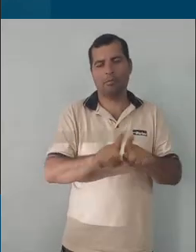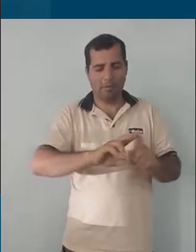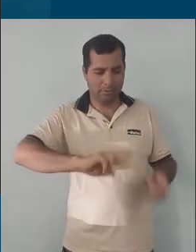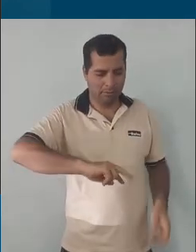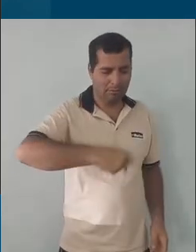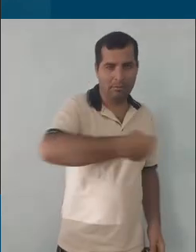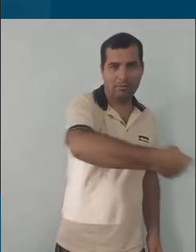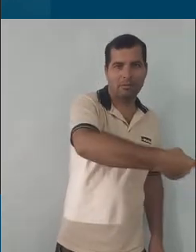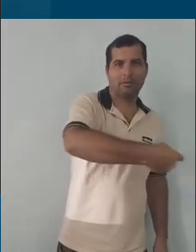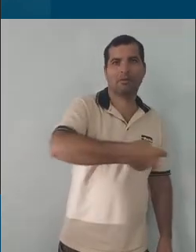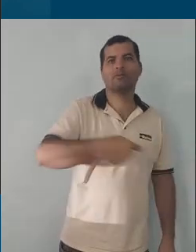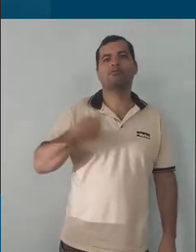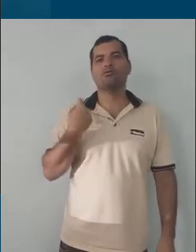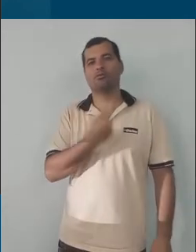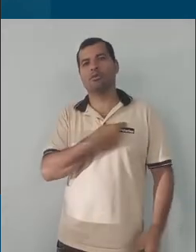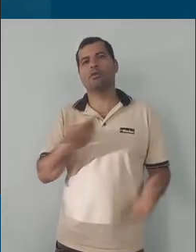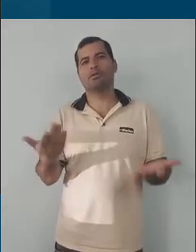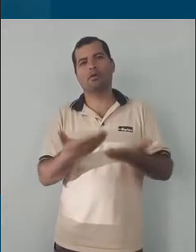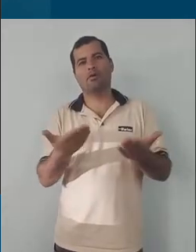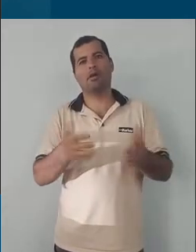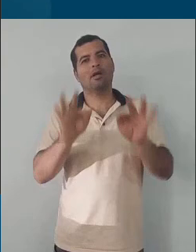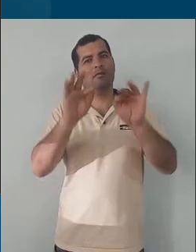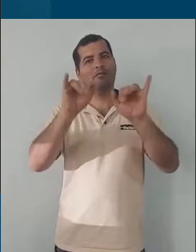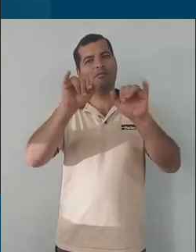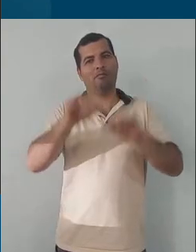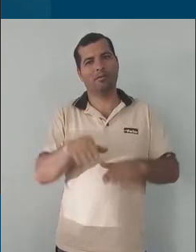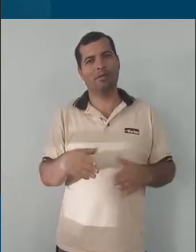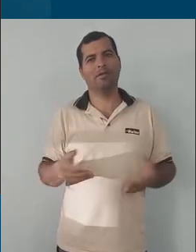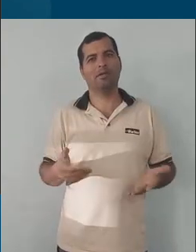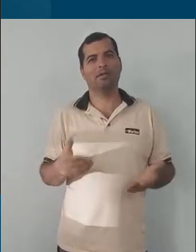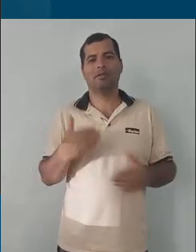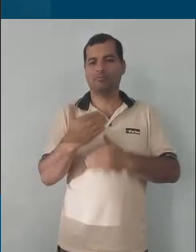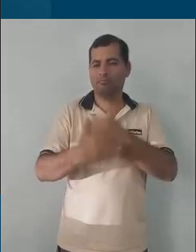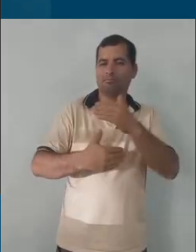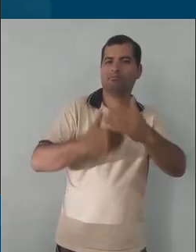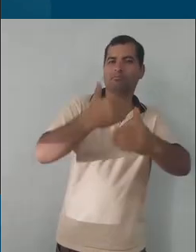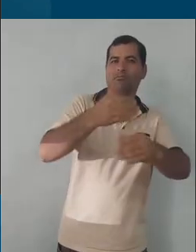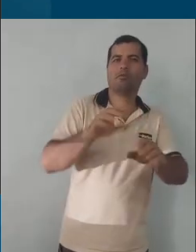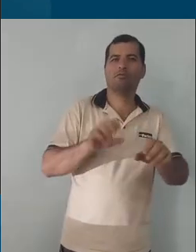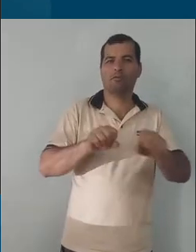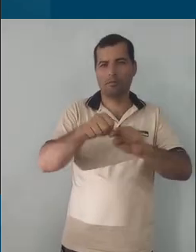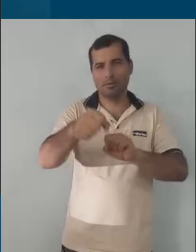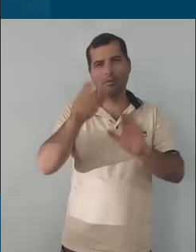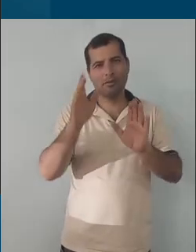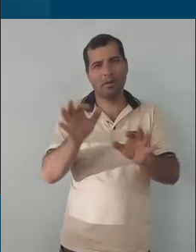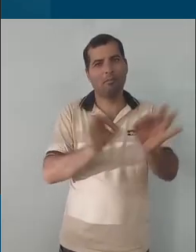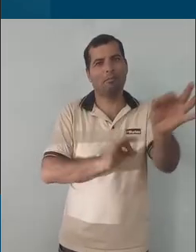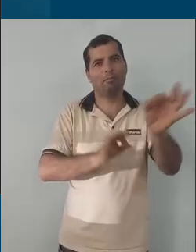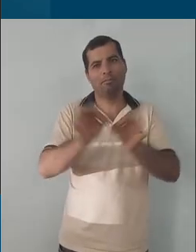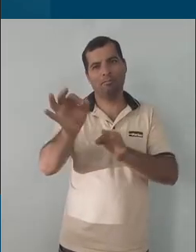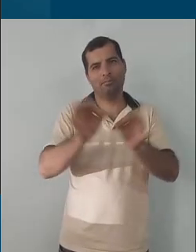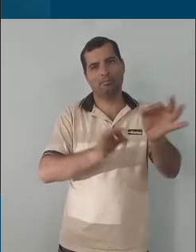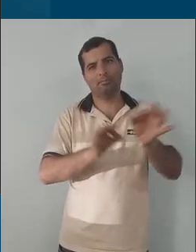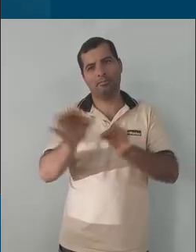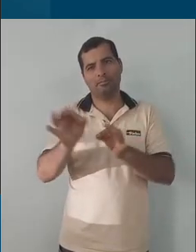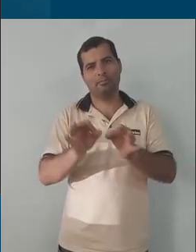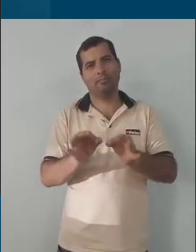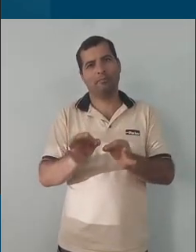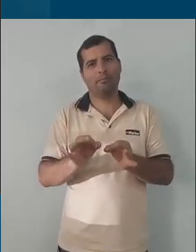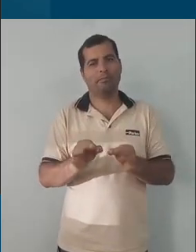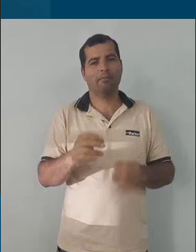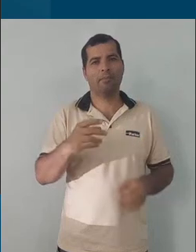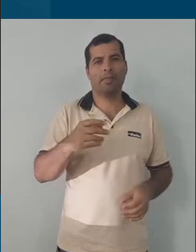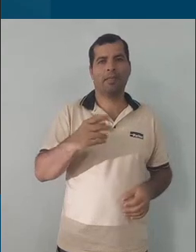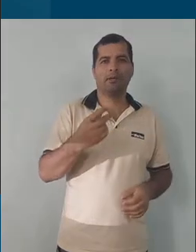nós estamos chegando, então, ao fim desse ciclo de sessões formativas que foram planejadas, né, durante esse segundo